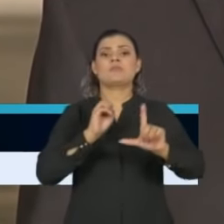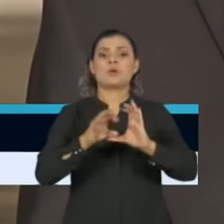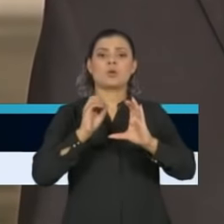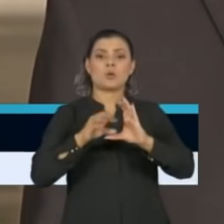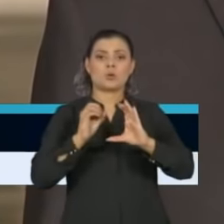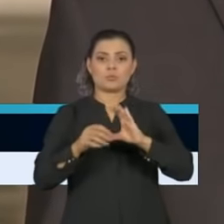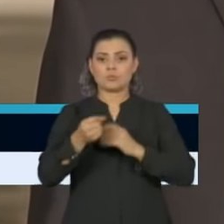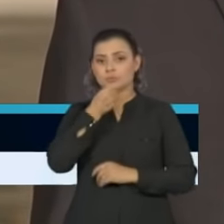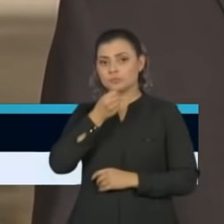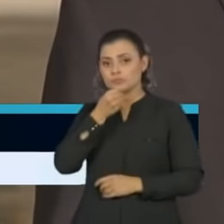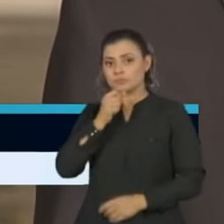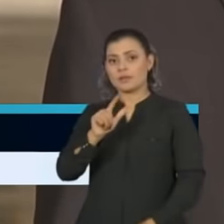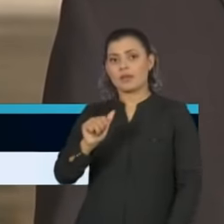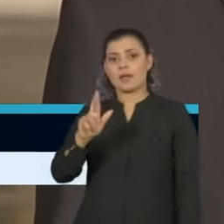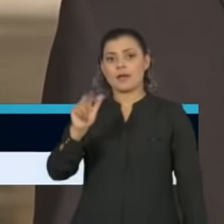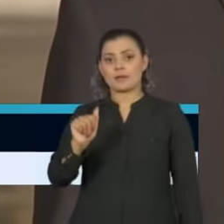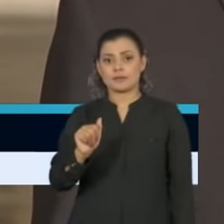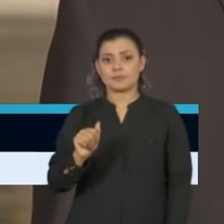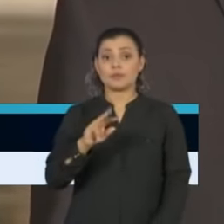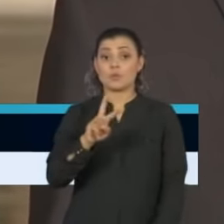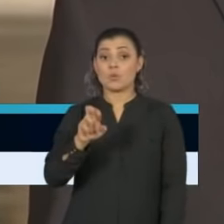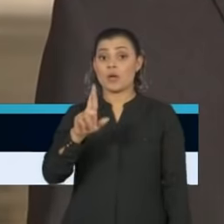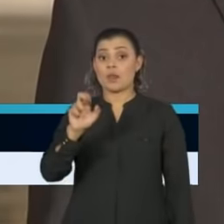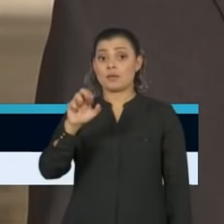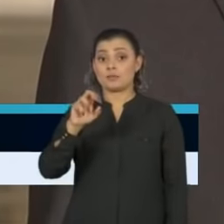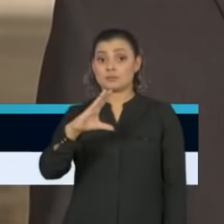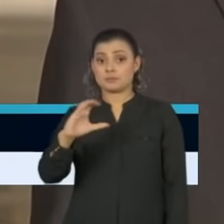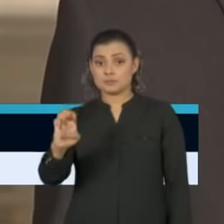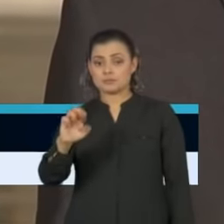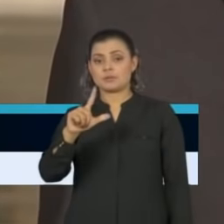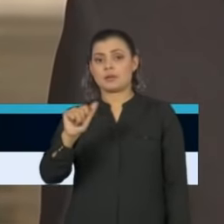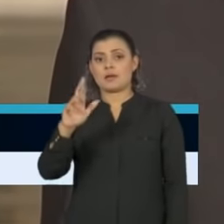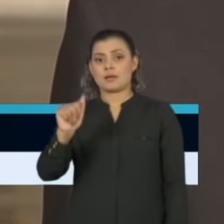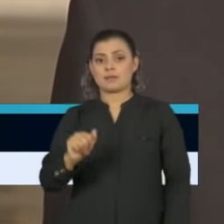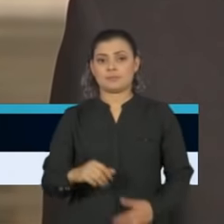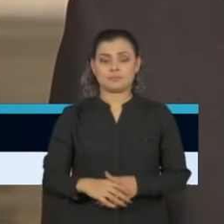Wallace Lara. Wallace, boa tarde. Sua pergunta, por favor.